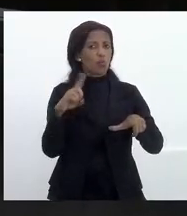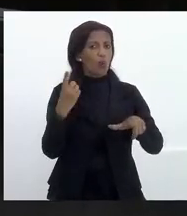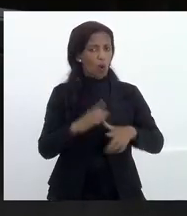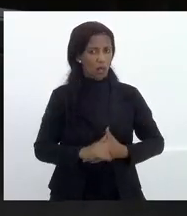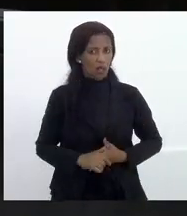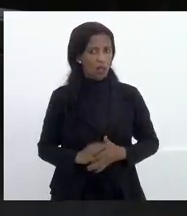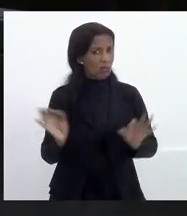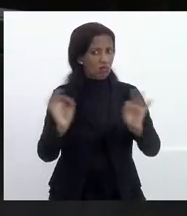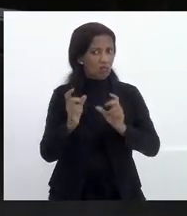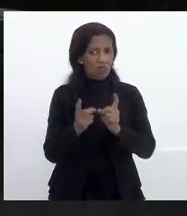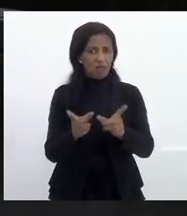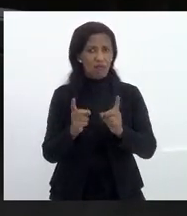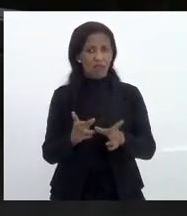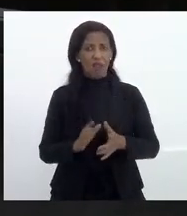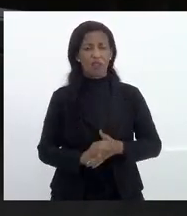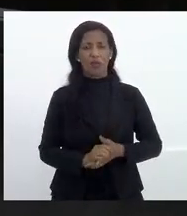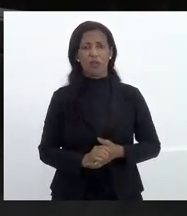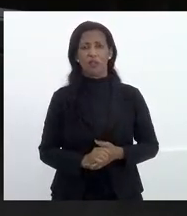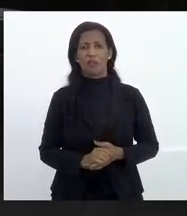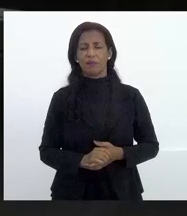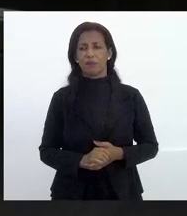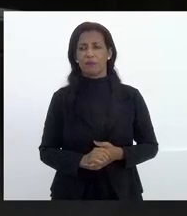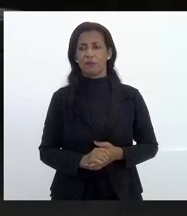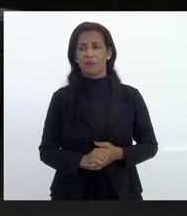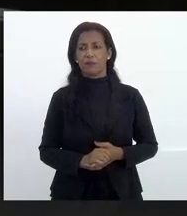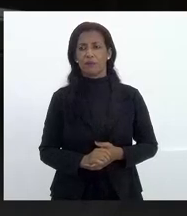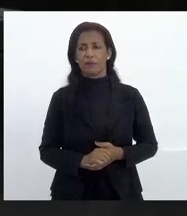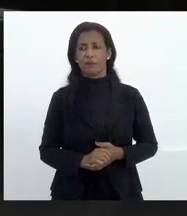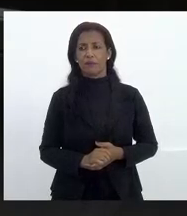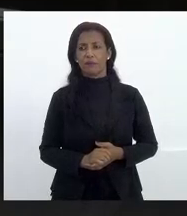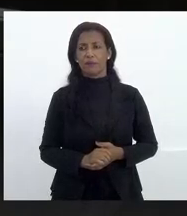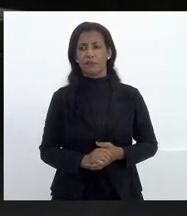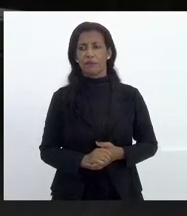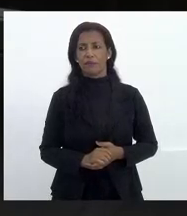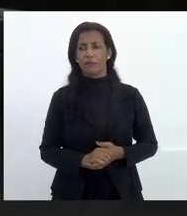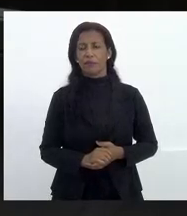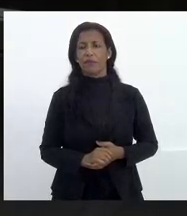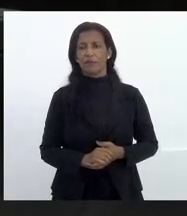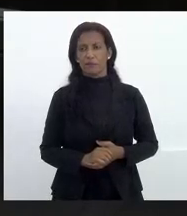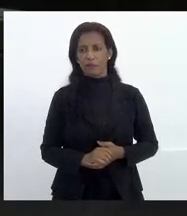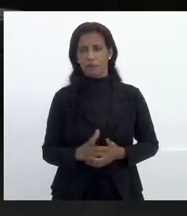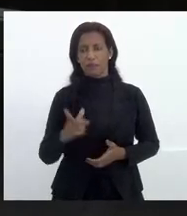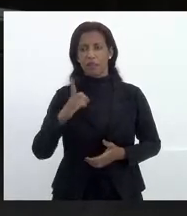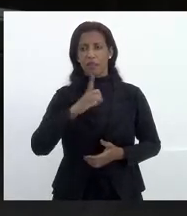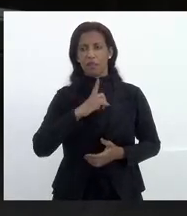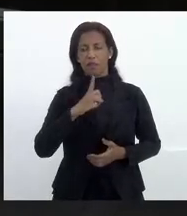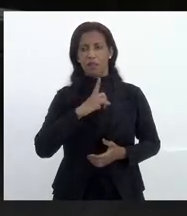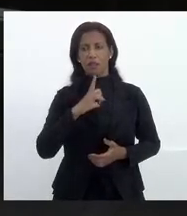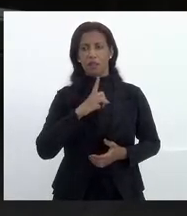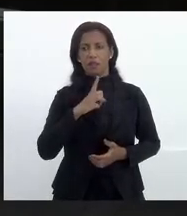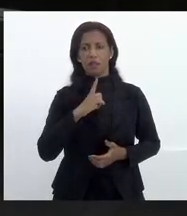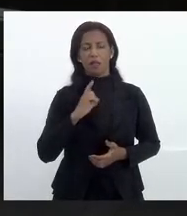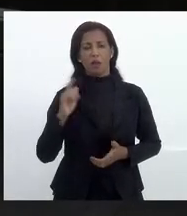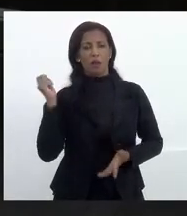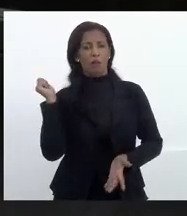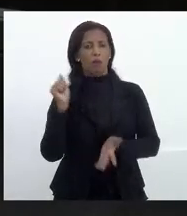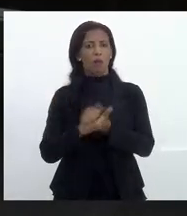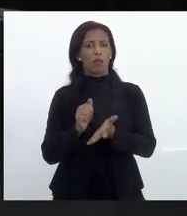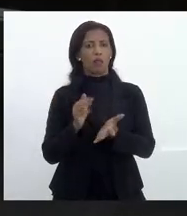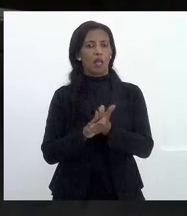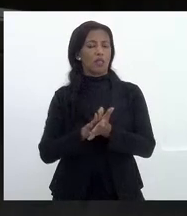vende bom então já estamos fazendo uma negociação com os dois que tem uma taxa de juros